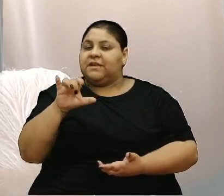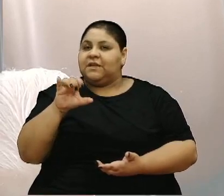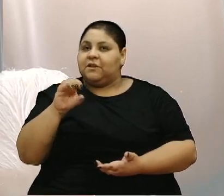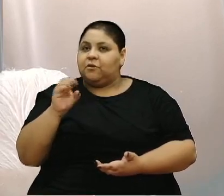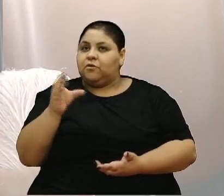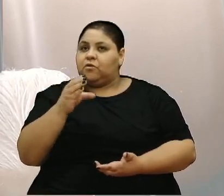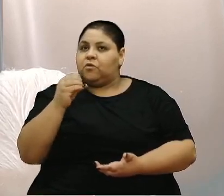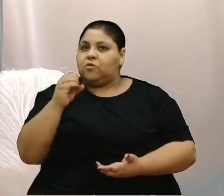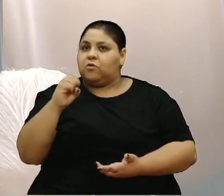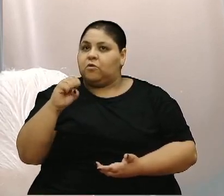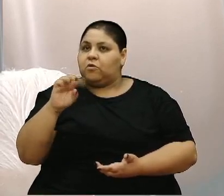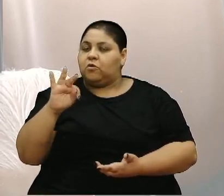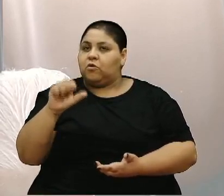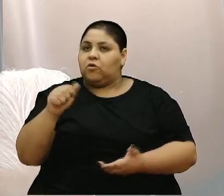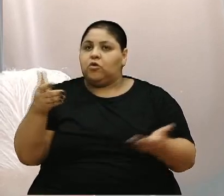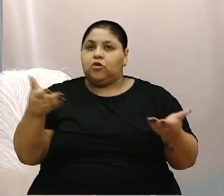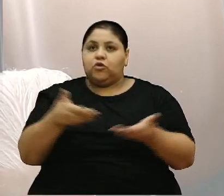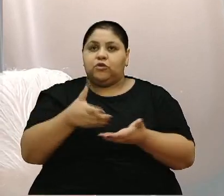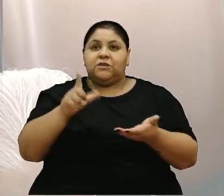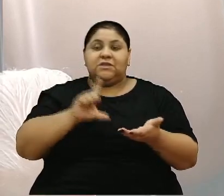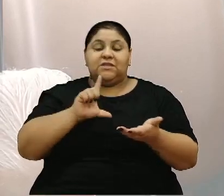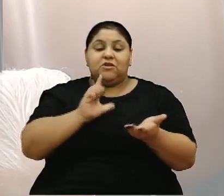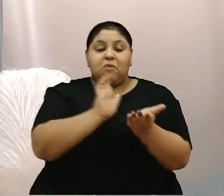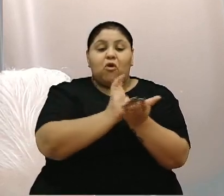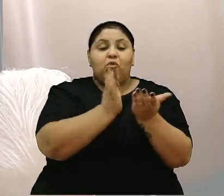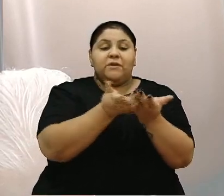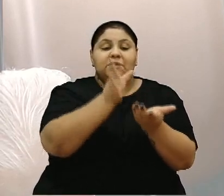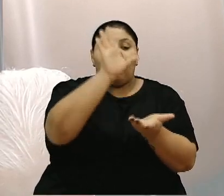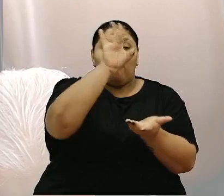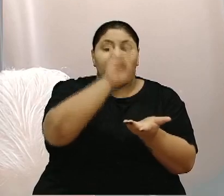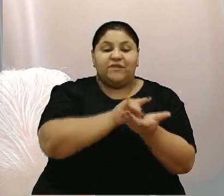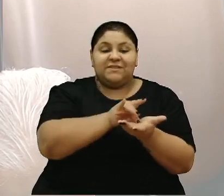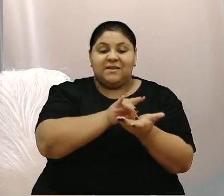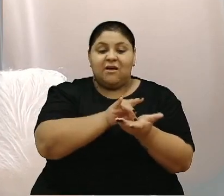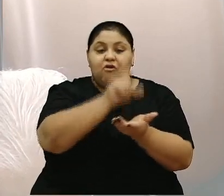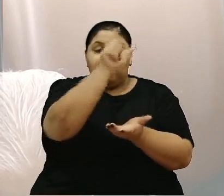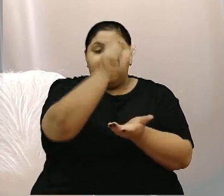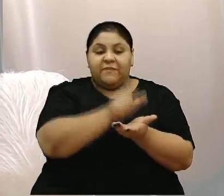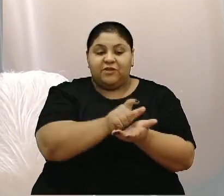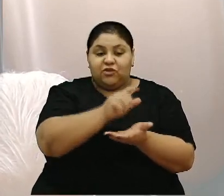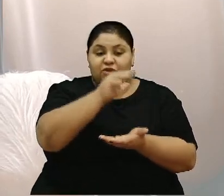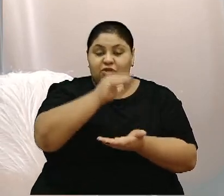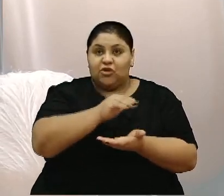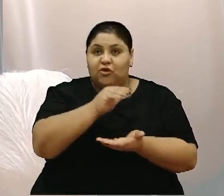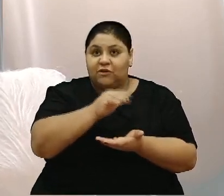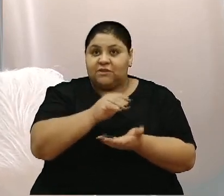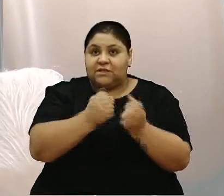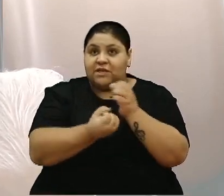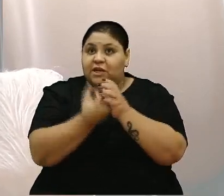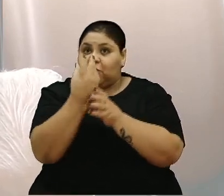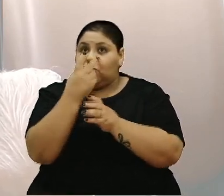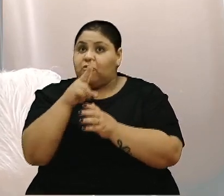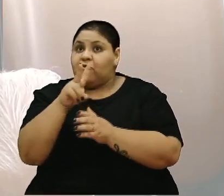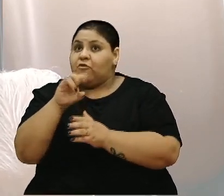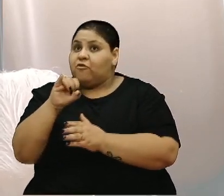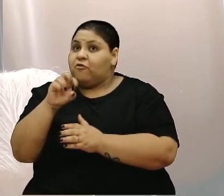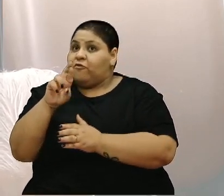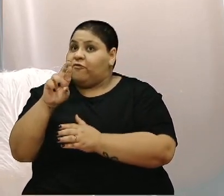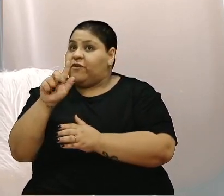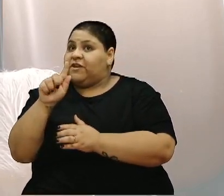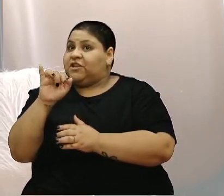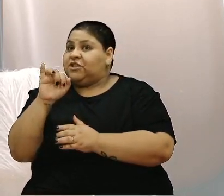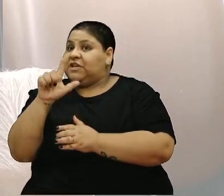nós temos uma comissão permanente da pessoa idosa, foi graças ao Virgílio, e eu estava na época que teve gente que votou contra a criação da comissão na